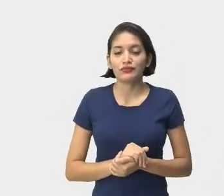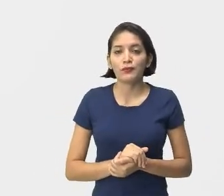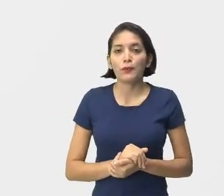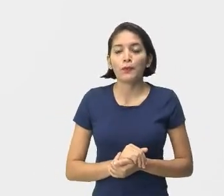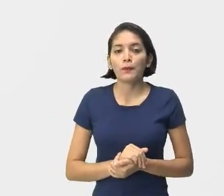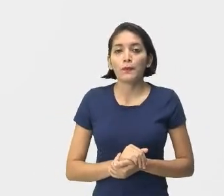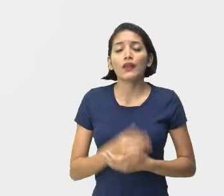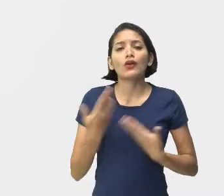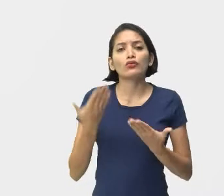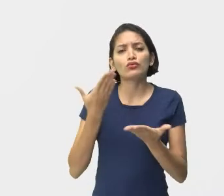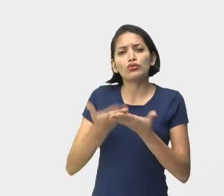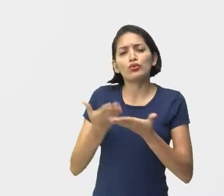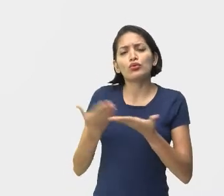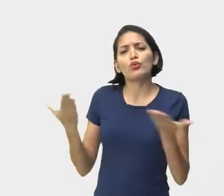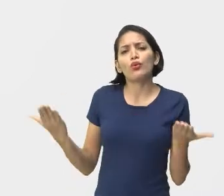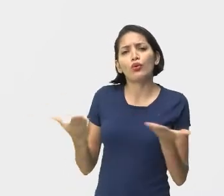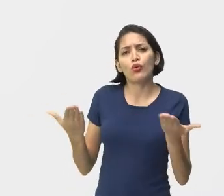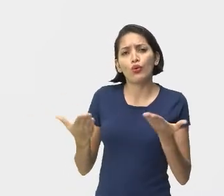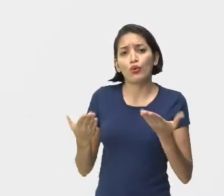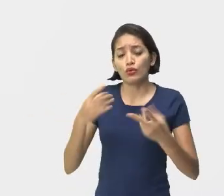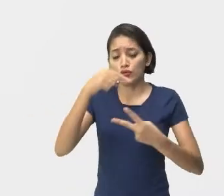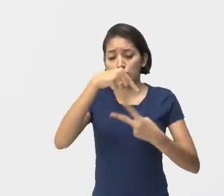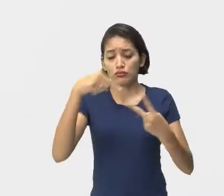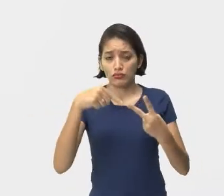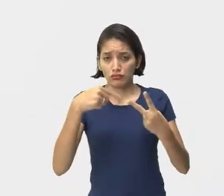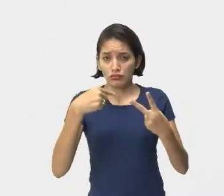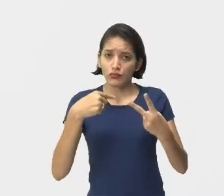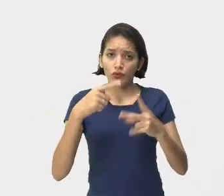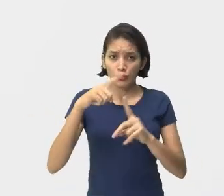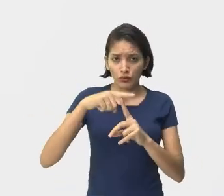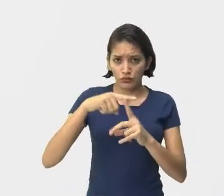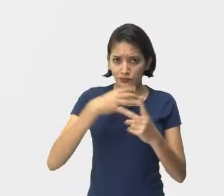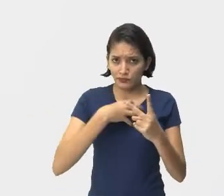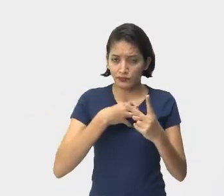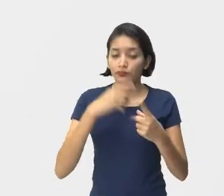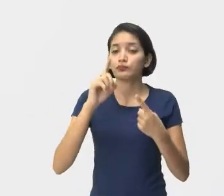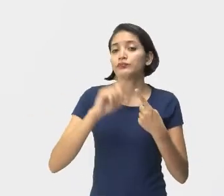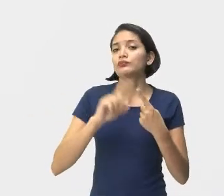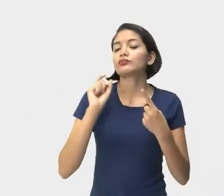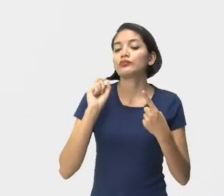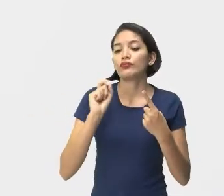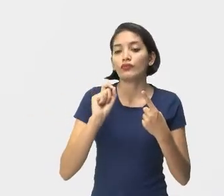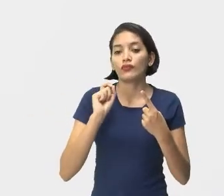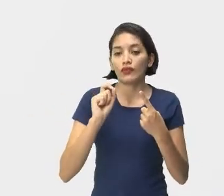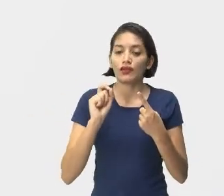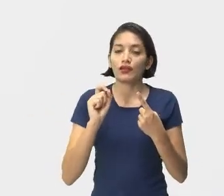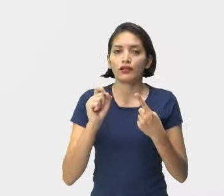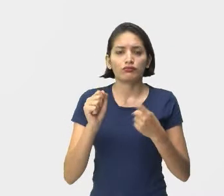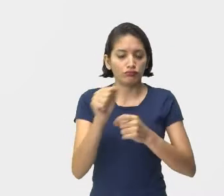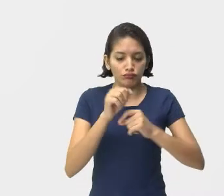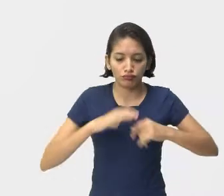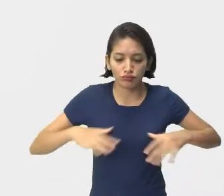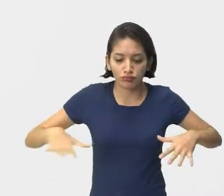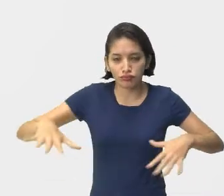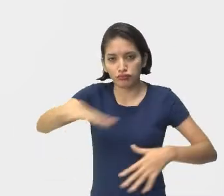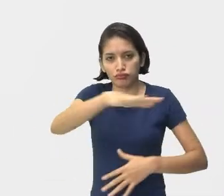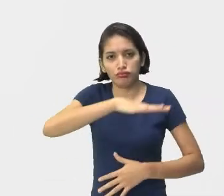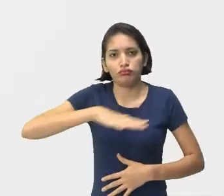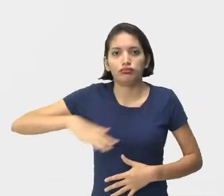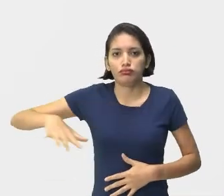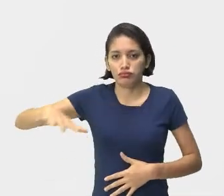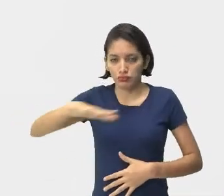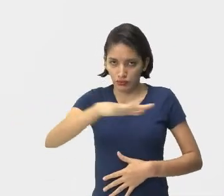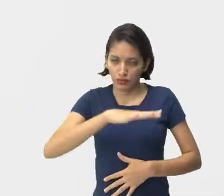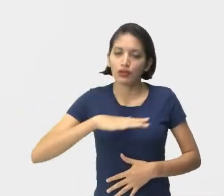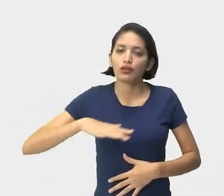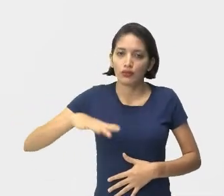nossa aula de hoje, nós vamos colocar aqui em dois sentidos. O primeiro sentido é um sentido grande, um sentido